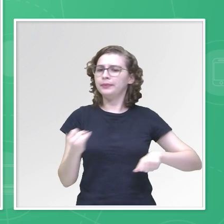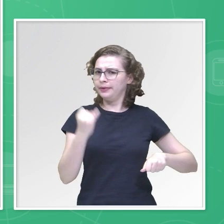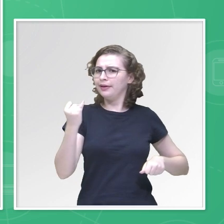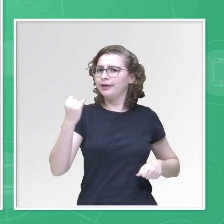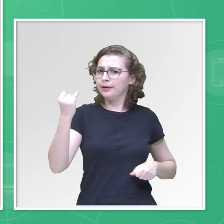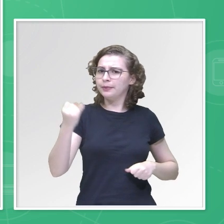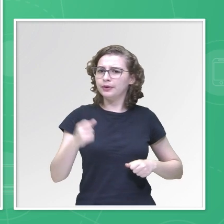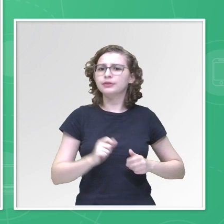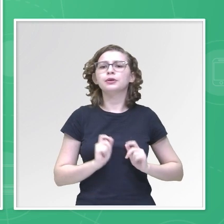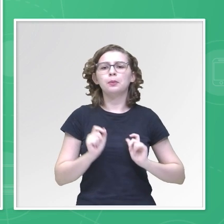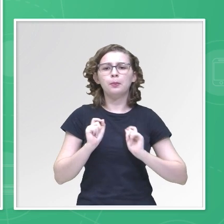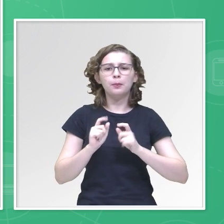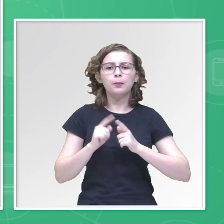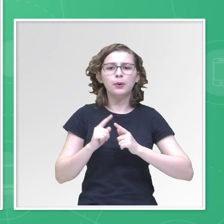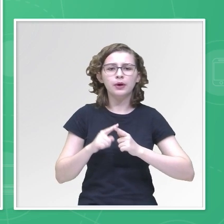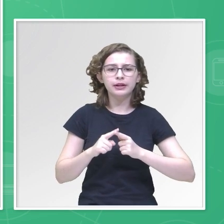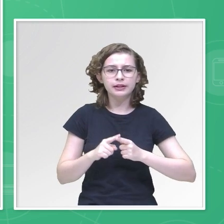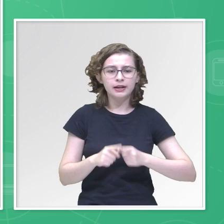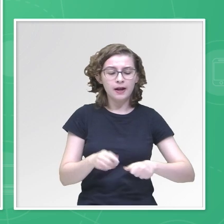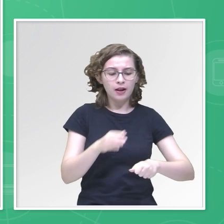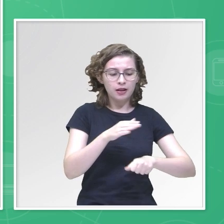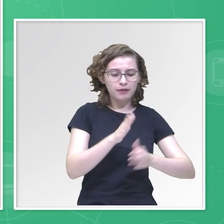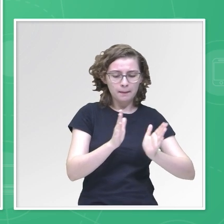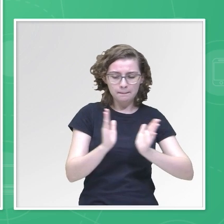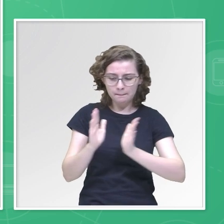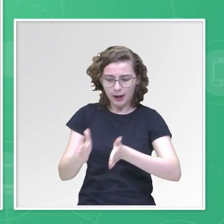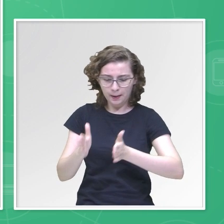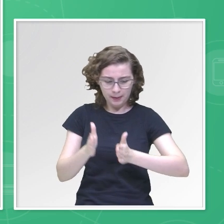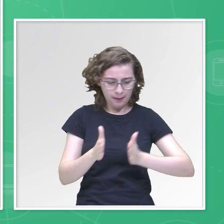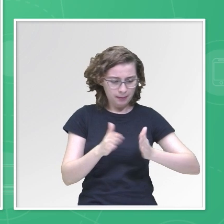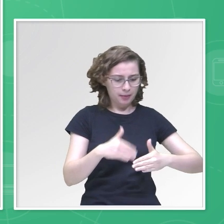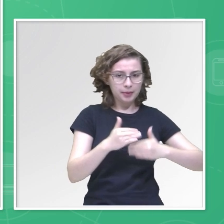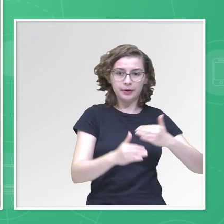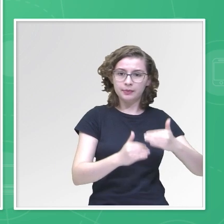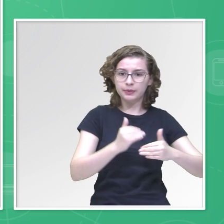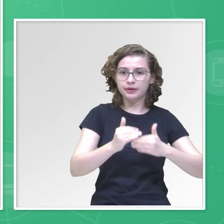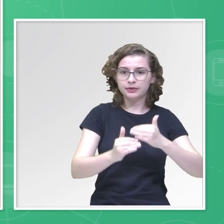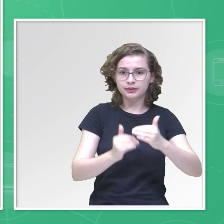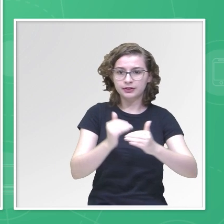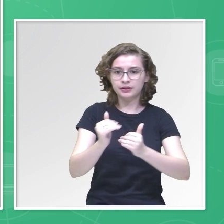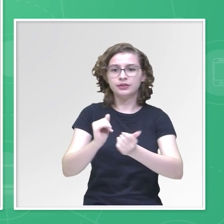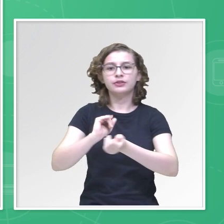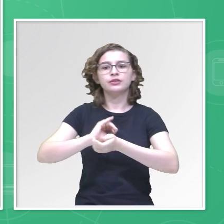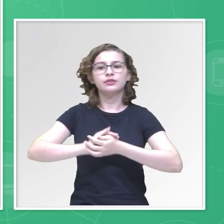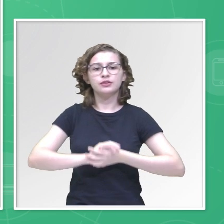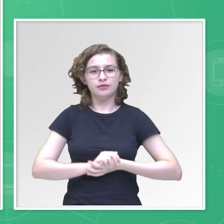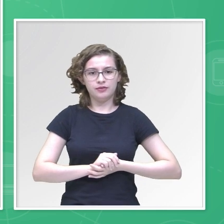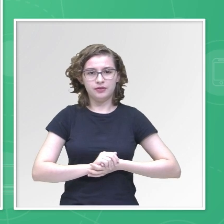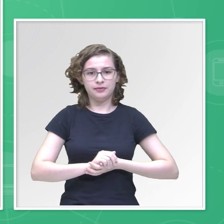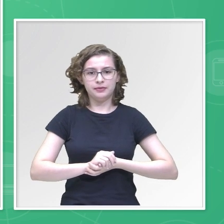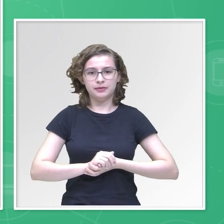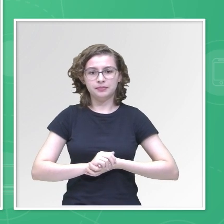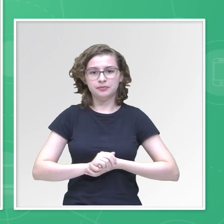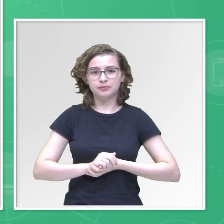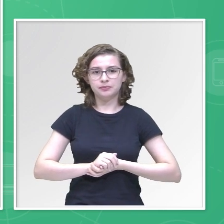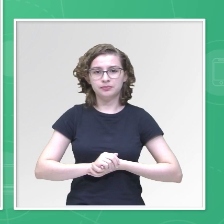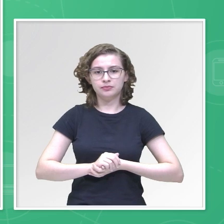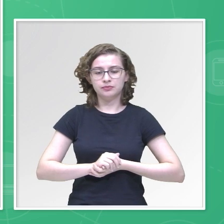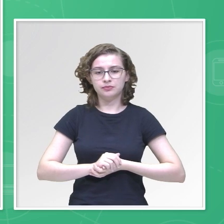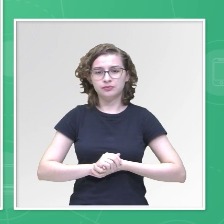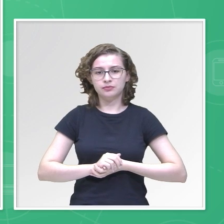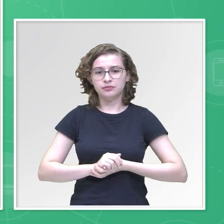que com a marcação do desenvolver das da narrativa mesmo das ações não é não tem como